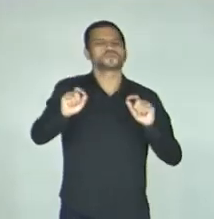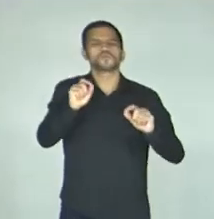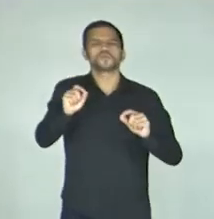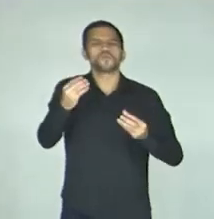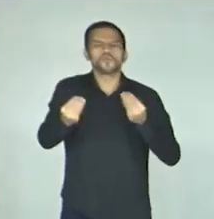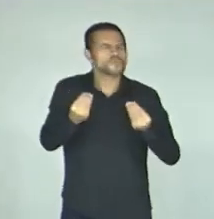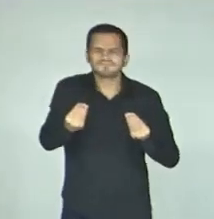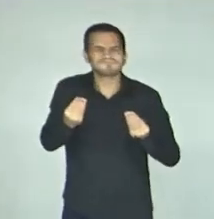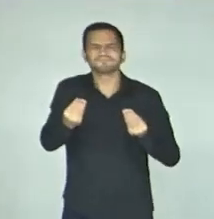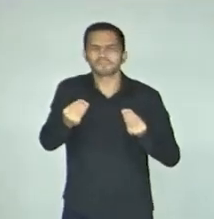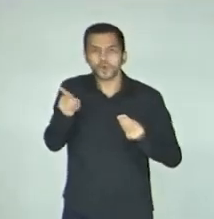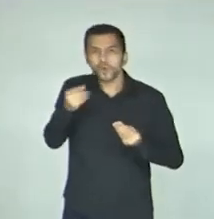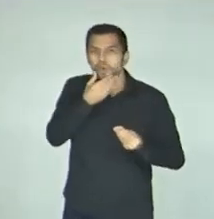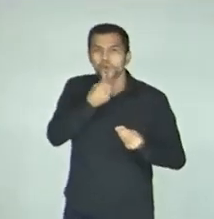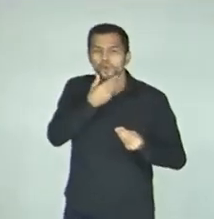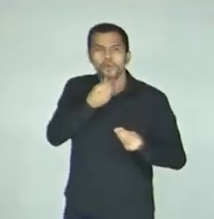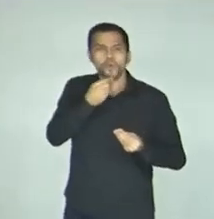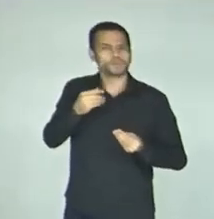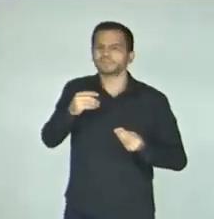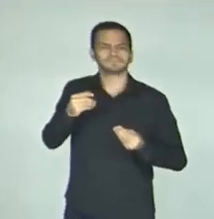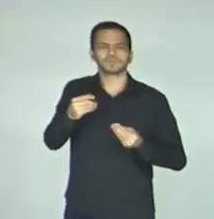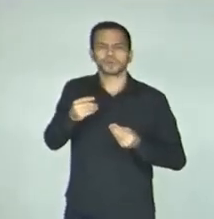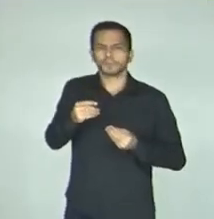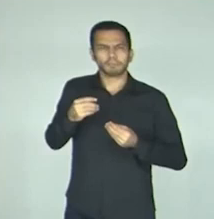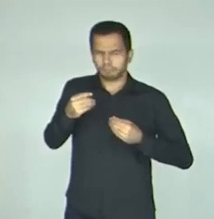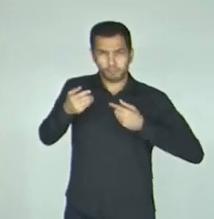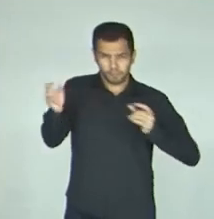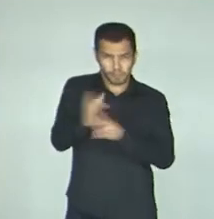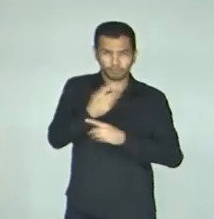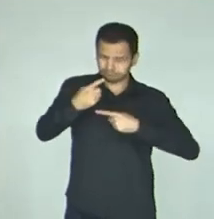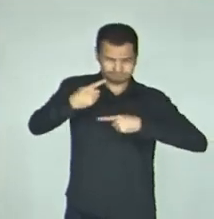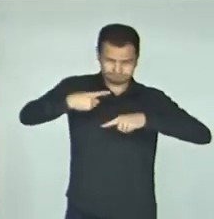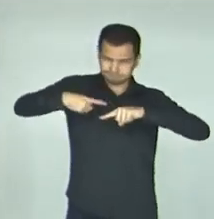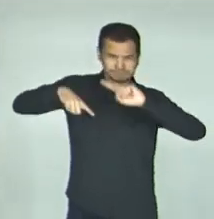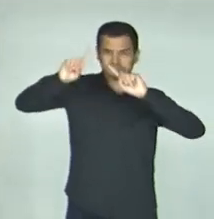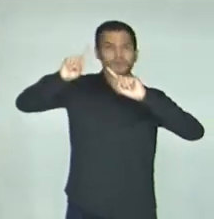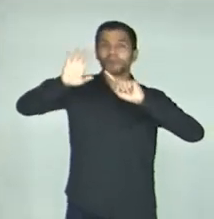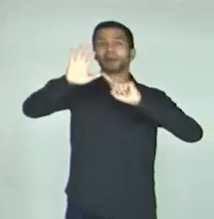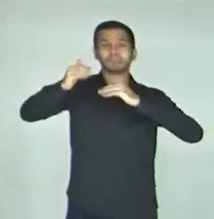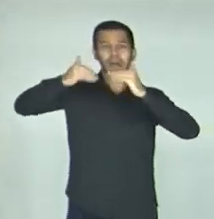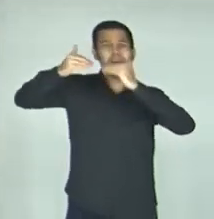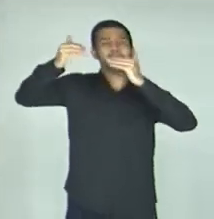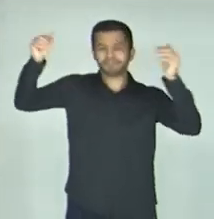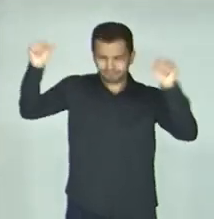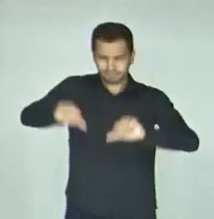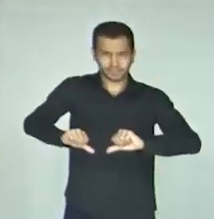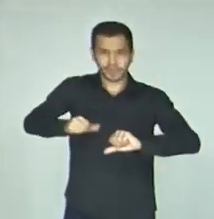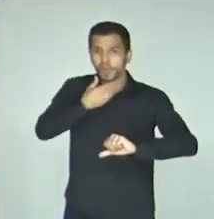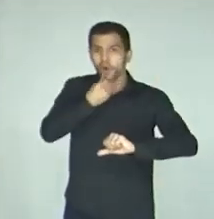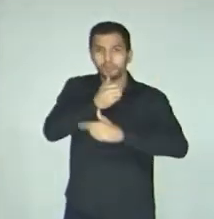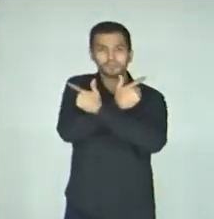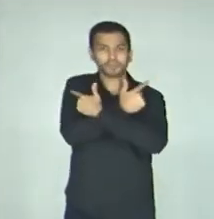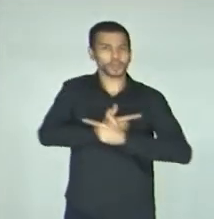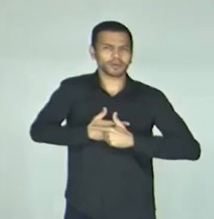como que um homem preparado para o sucesso entrou numa caminhada de desgraça loira próximo